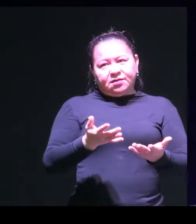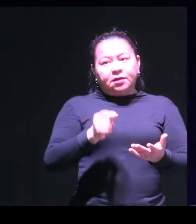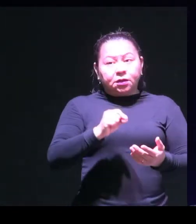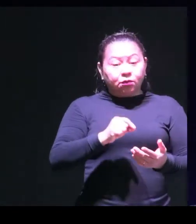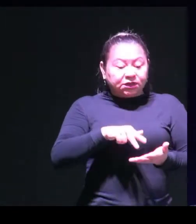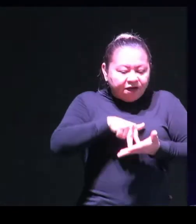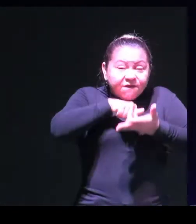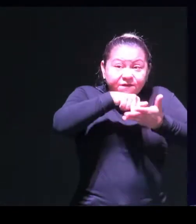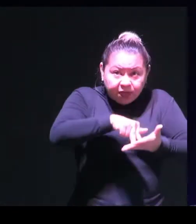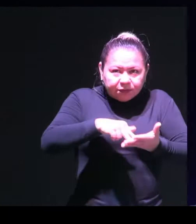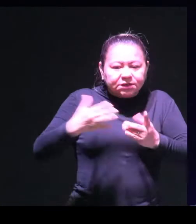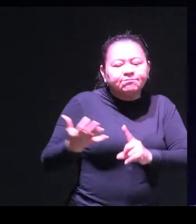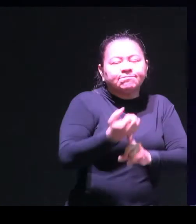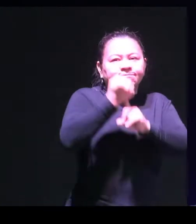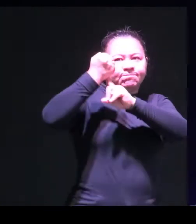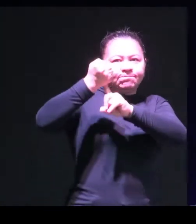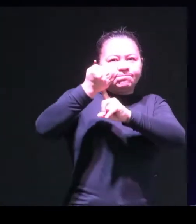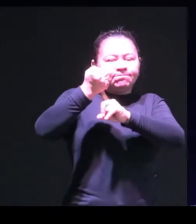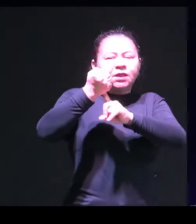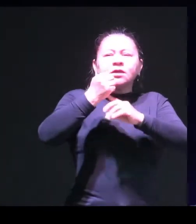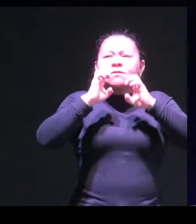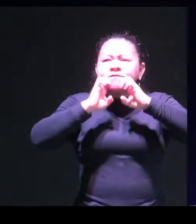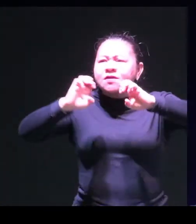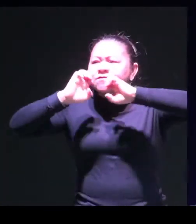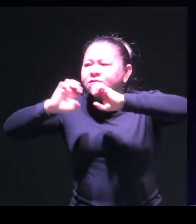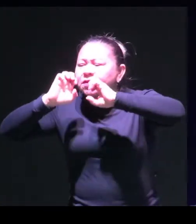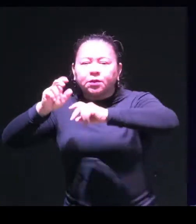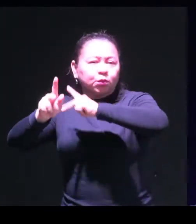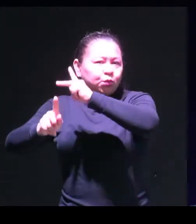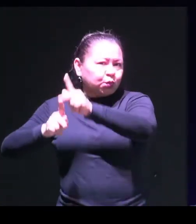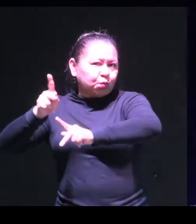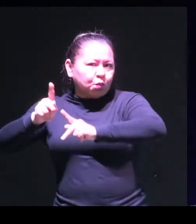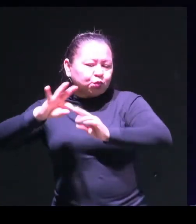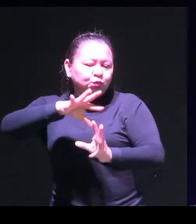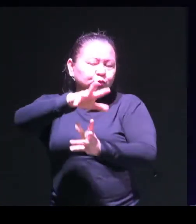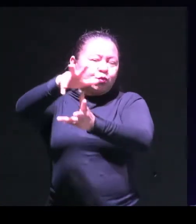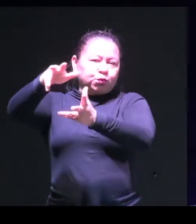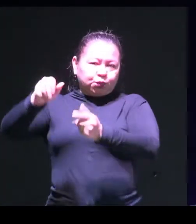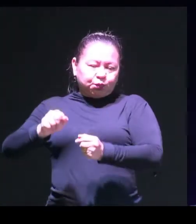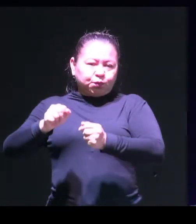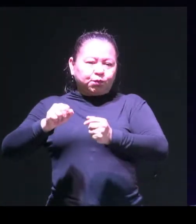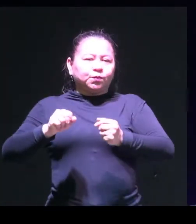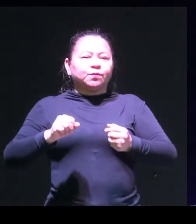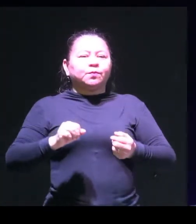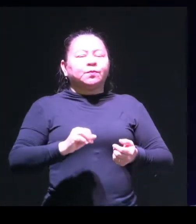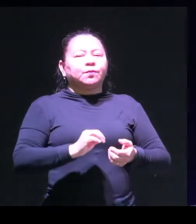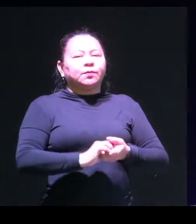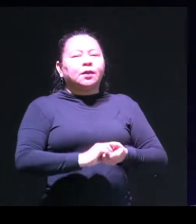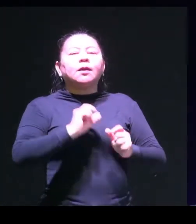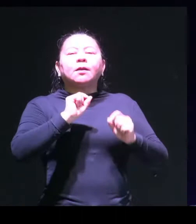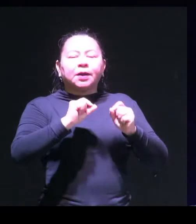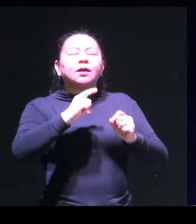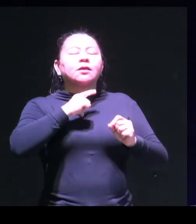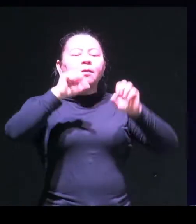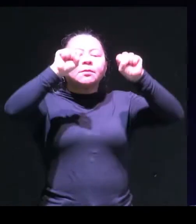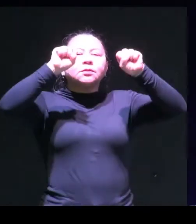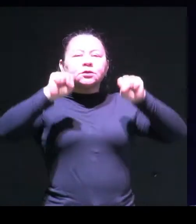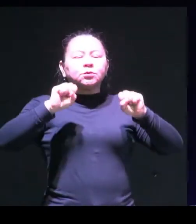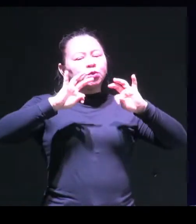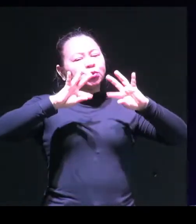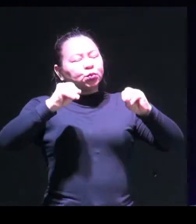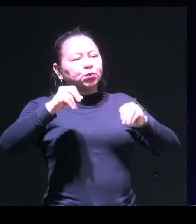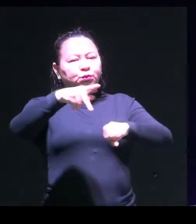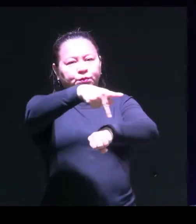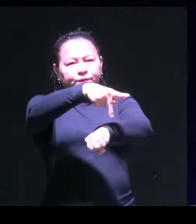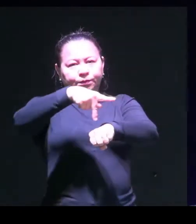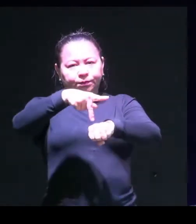E será pregado o evangelho do reino a todos os povos do mundo, para testemunho de todas as